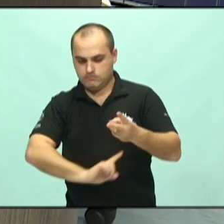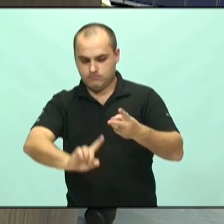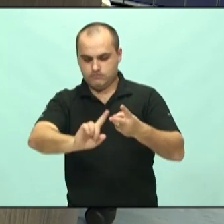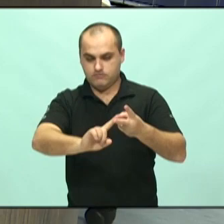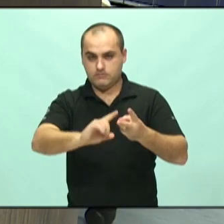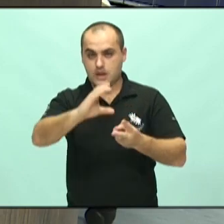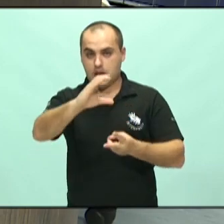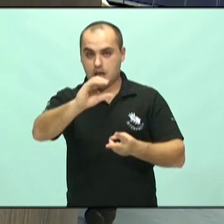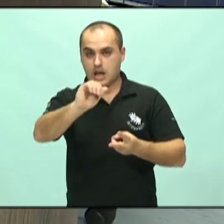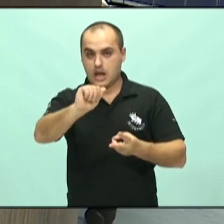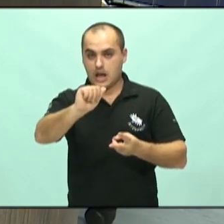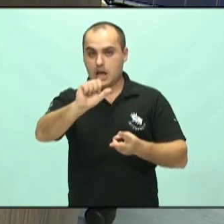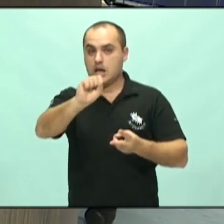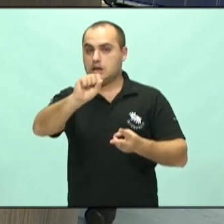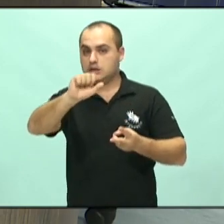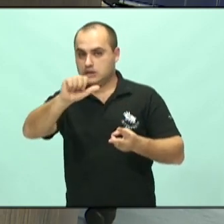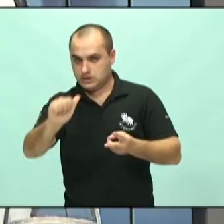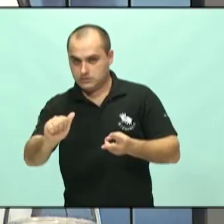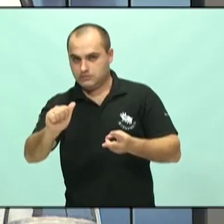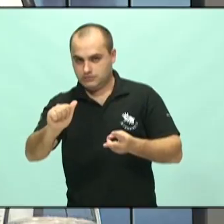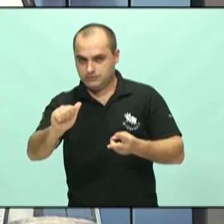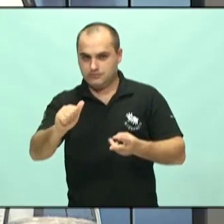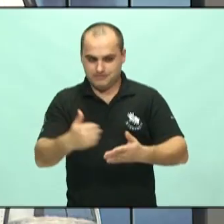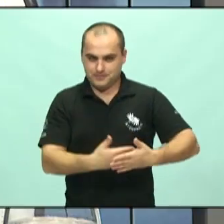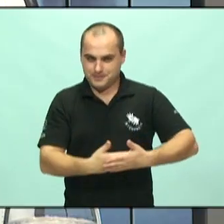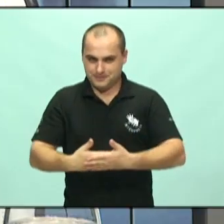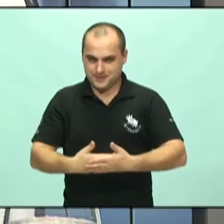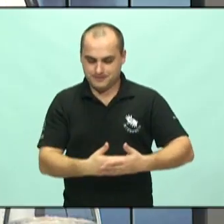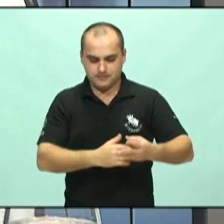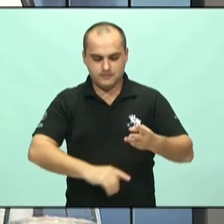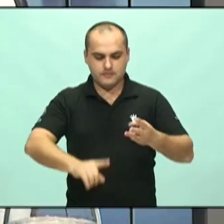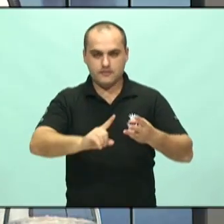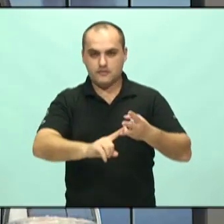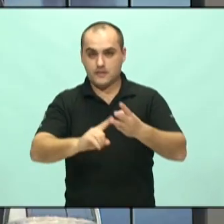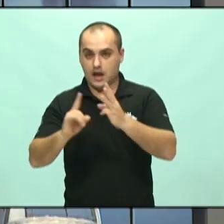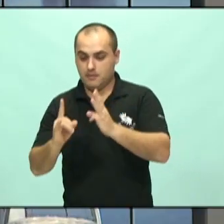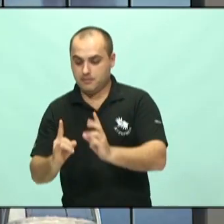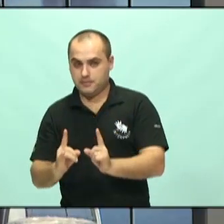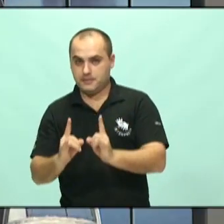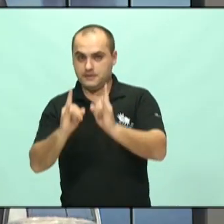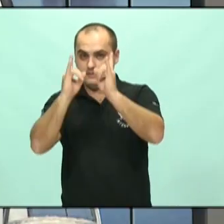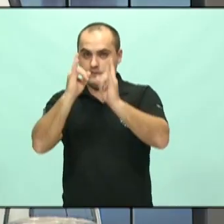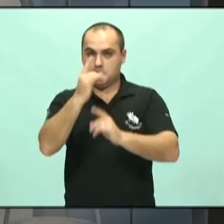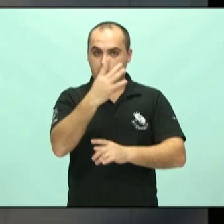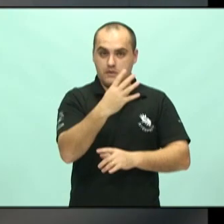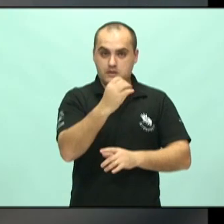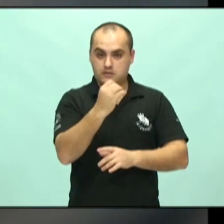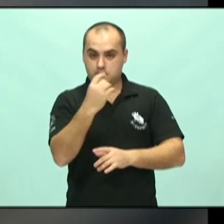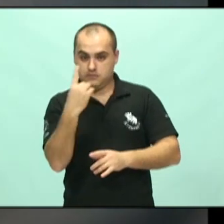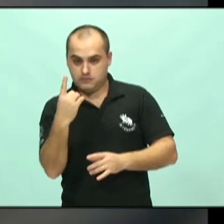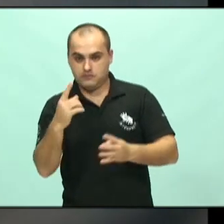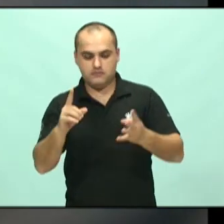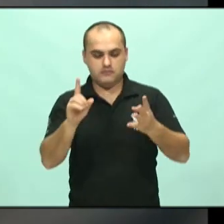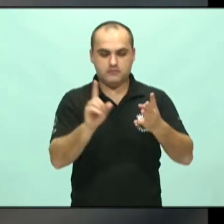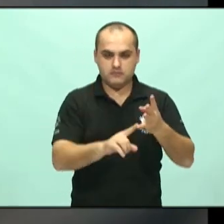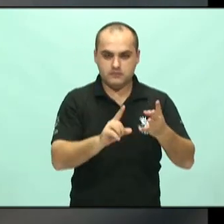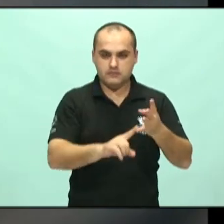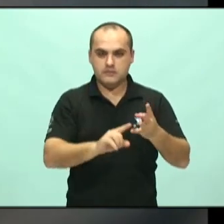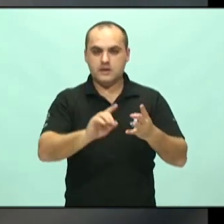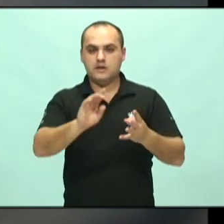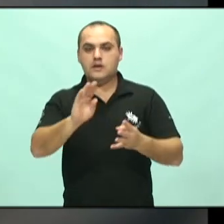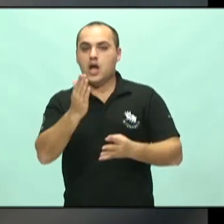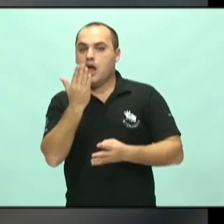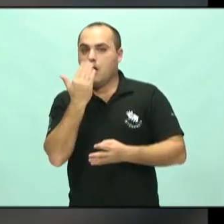que é para bebês de 0 a 3 anos, o espetáculo Apartamento 401, que é para adultos, o Banquete de Ricardo, que é